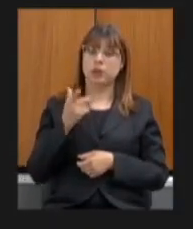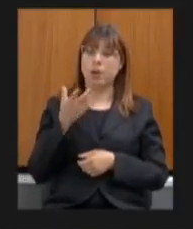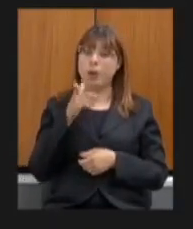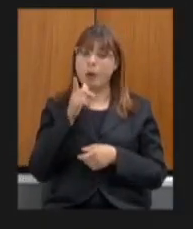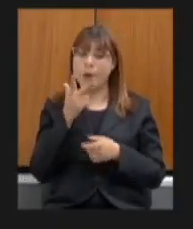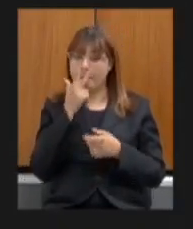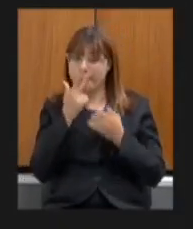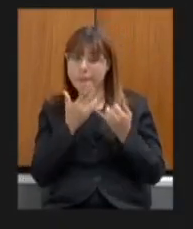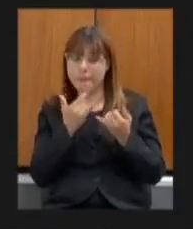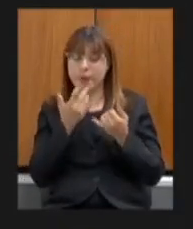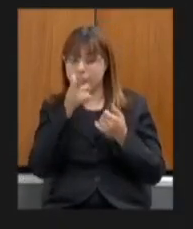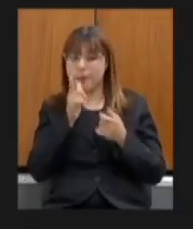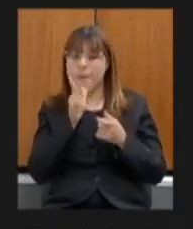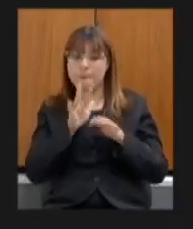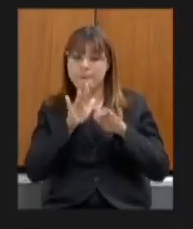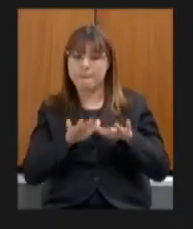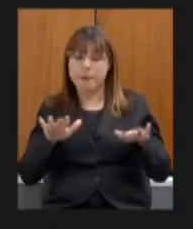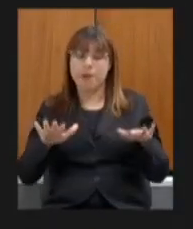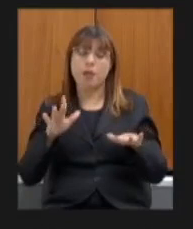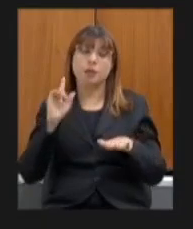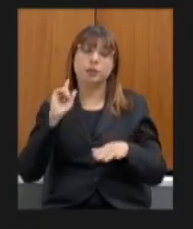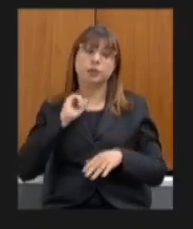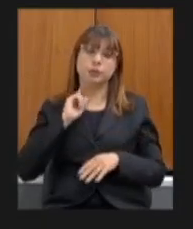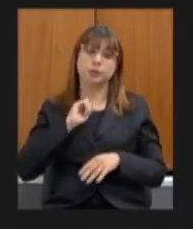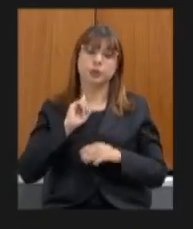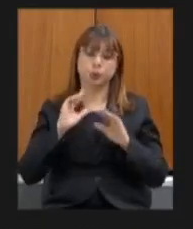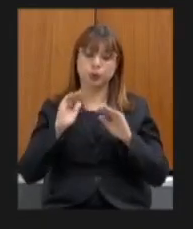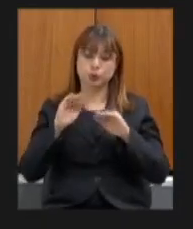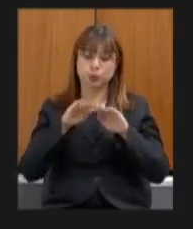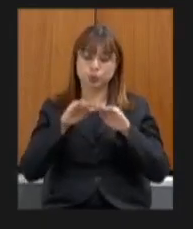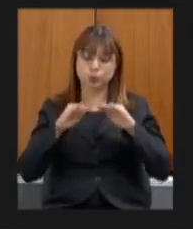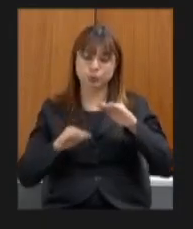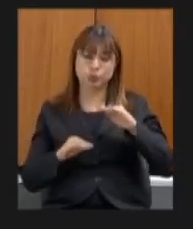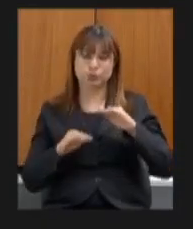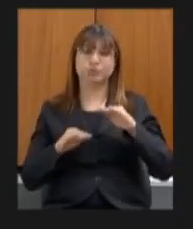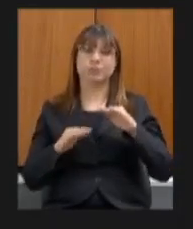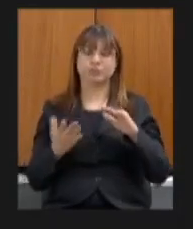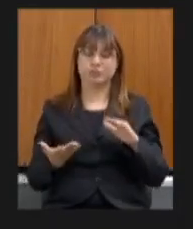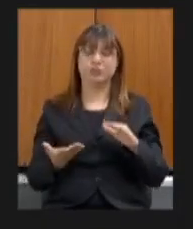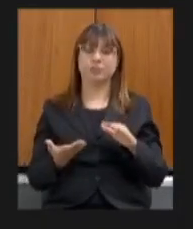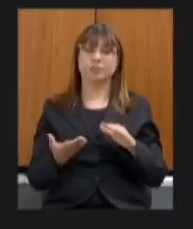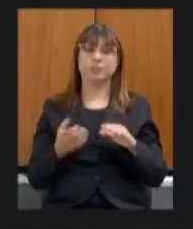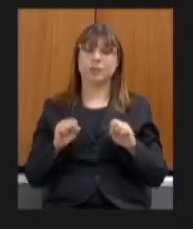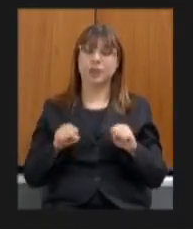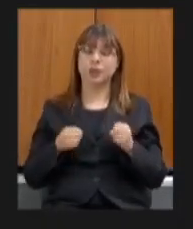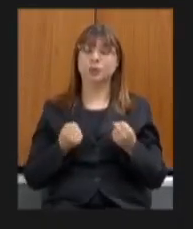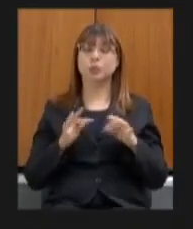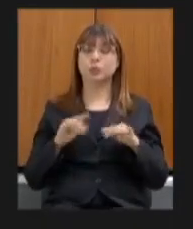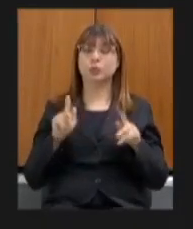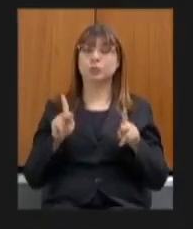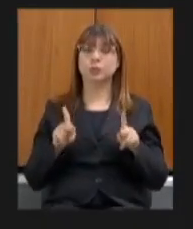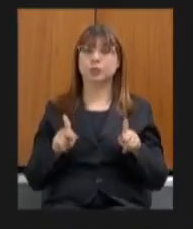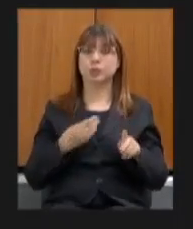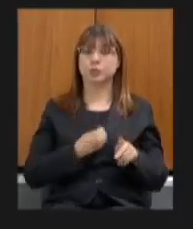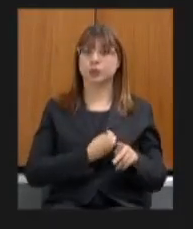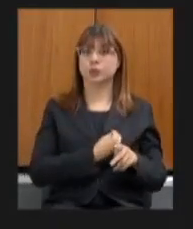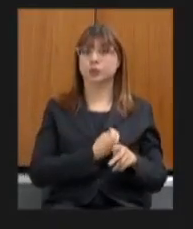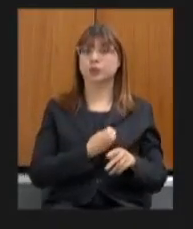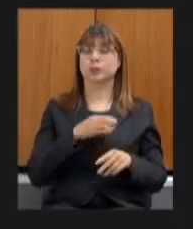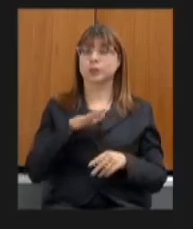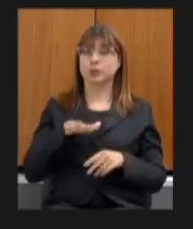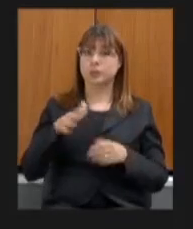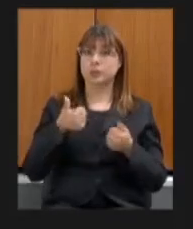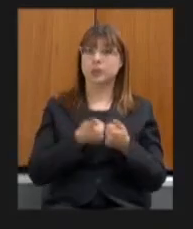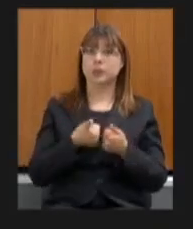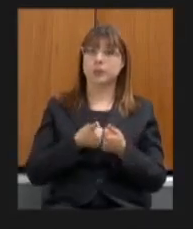infelizmente hoje está abaixo da cota necessária para que essa garantia a todos aqueles e aquelas que moram ao entorno do lago